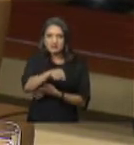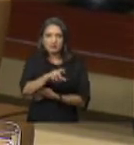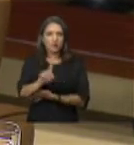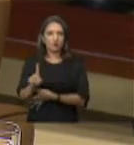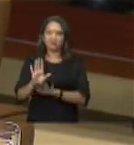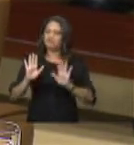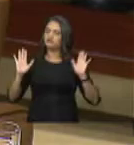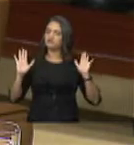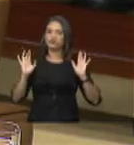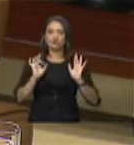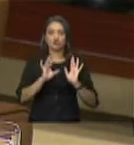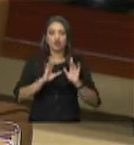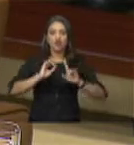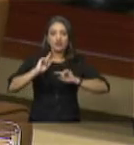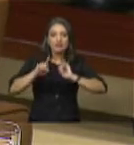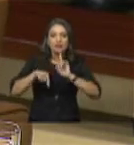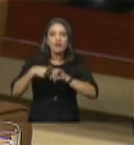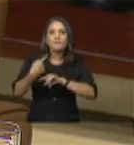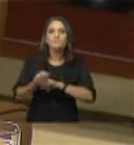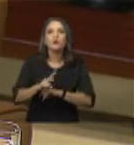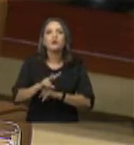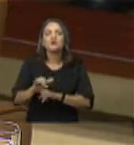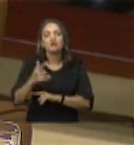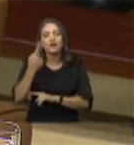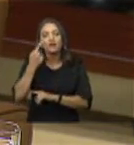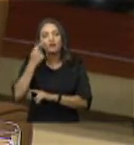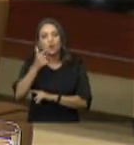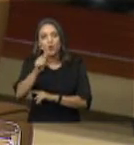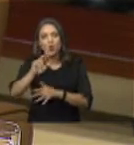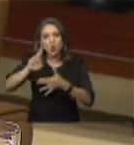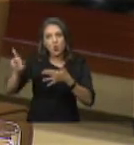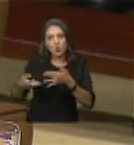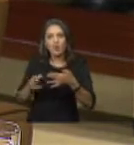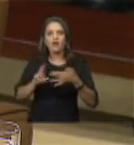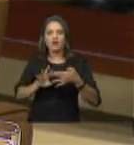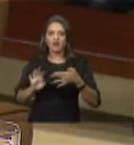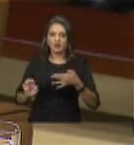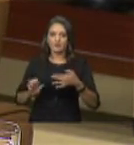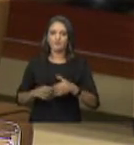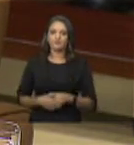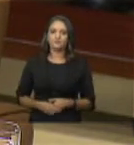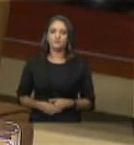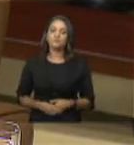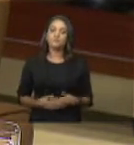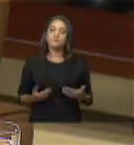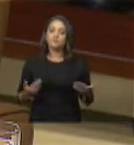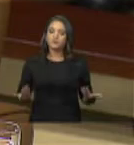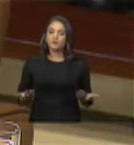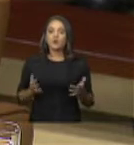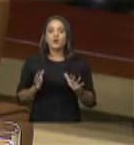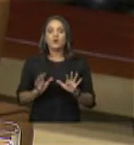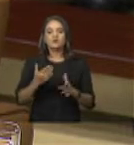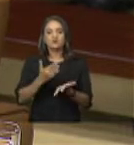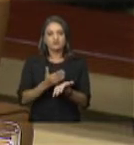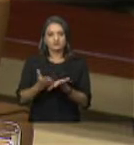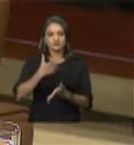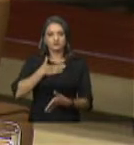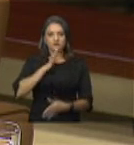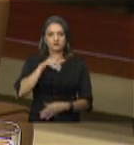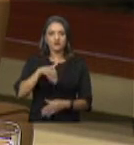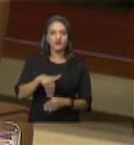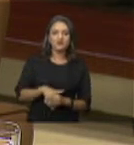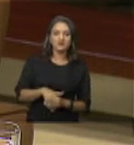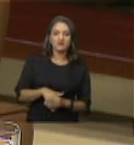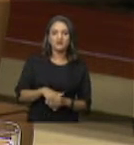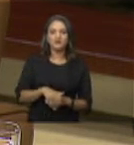para depois apreciar o o recurso ordenar e é nessa medida que passa a proferir o voto